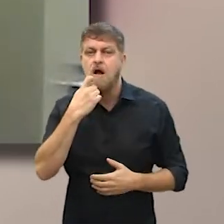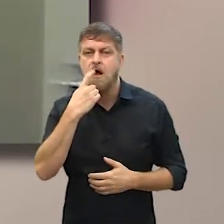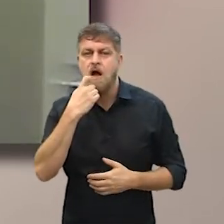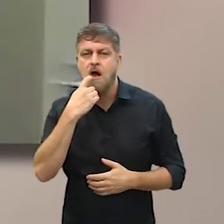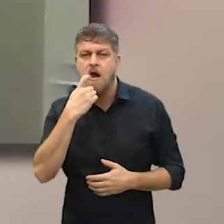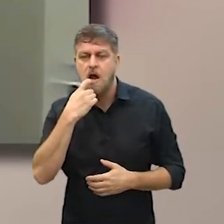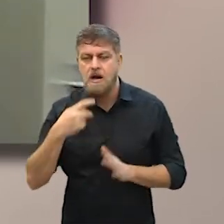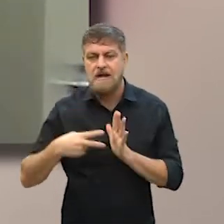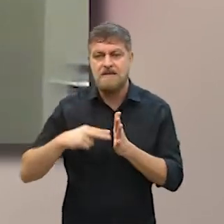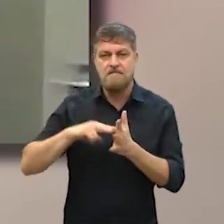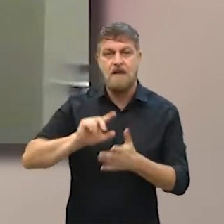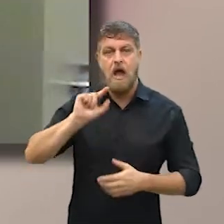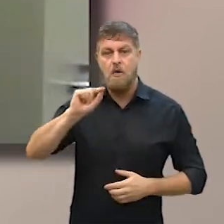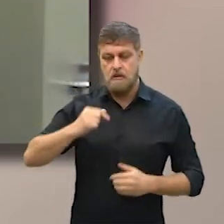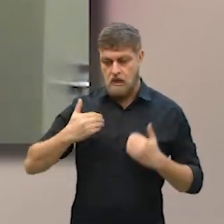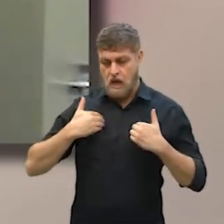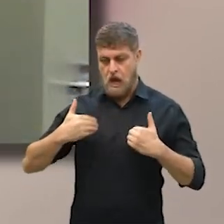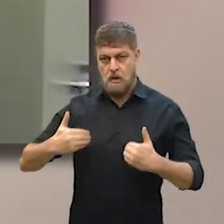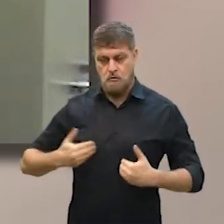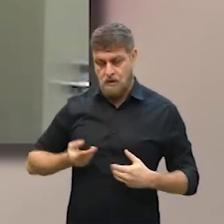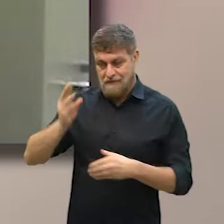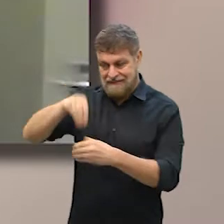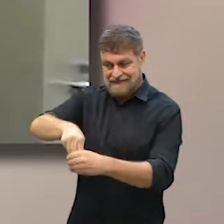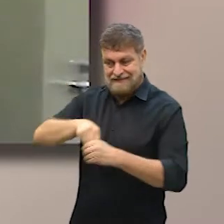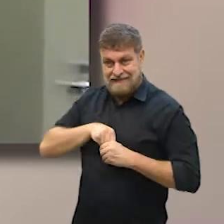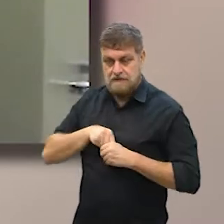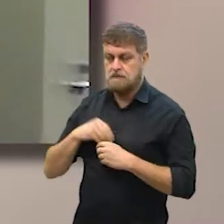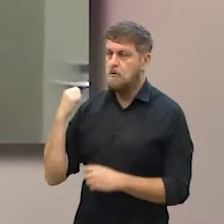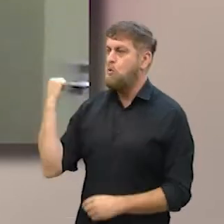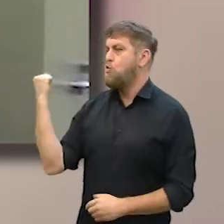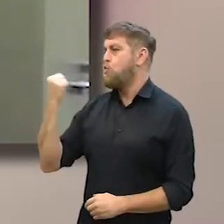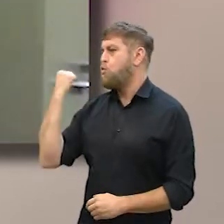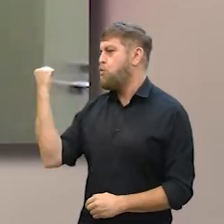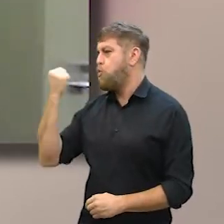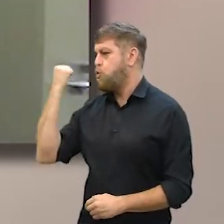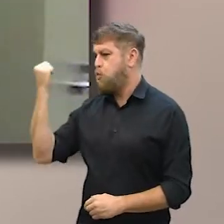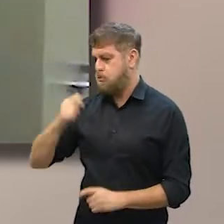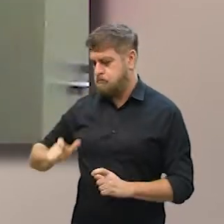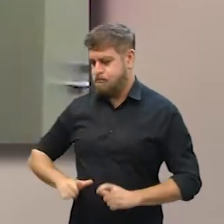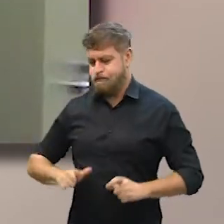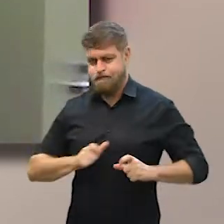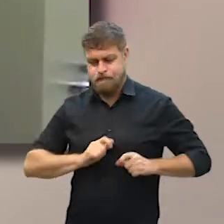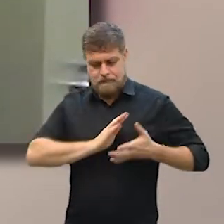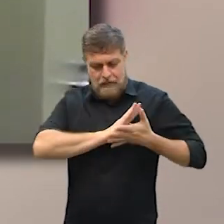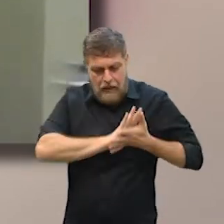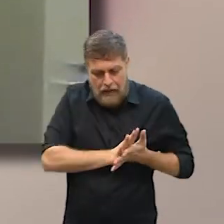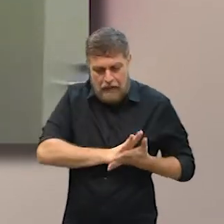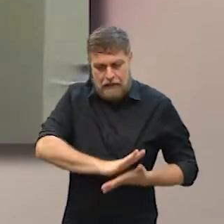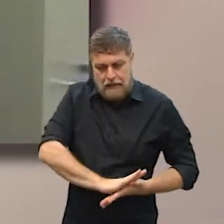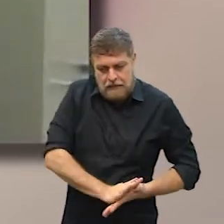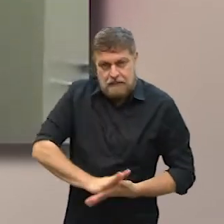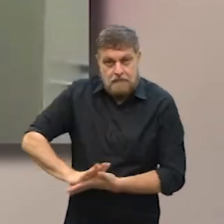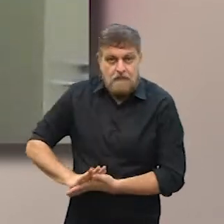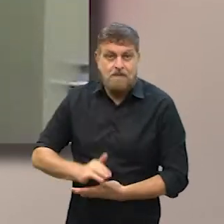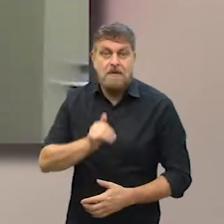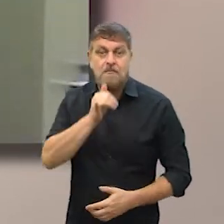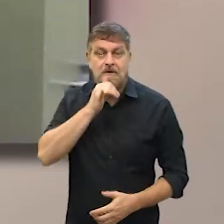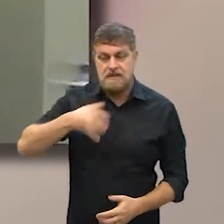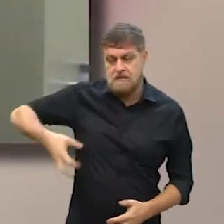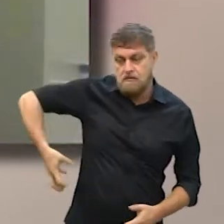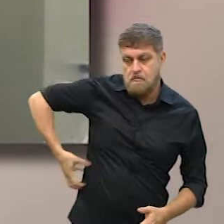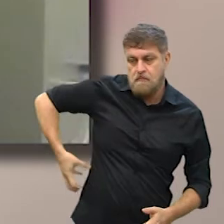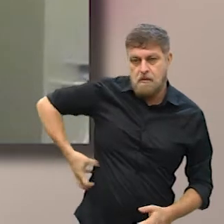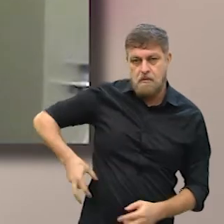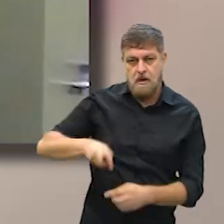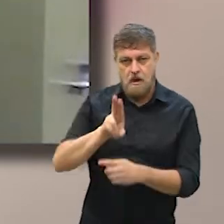pode ser um indicativo tô pensando coisas muito mais graves afetando os órgãos esse paciente pode estar afetando o